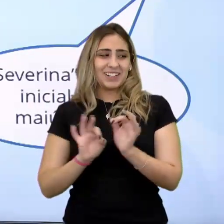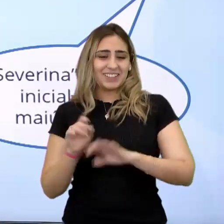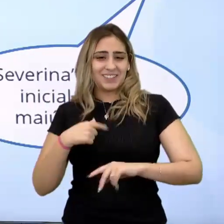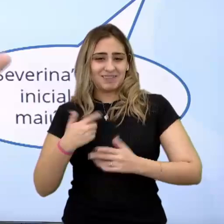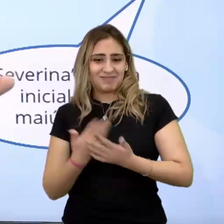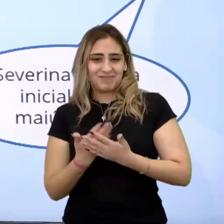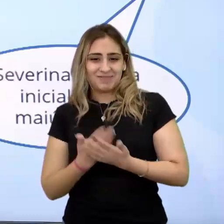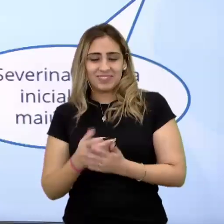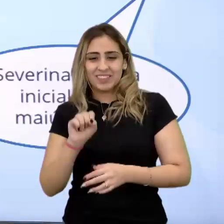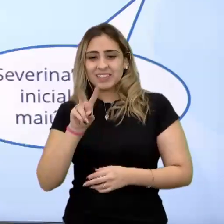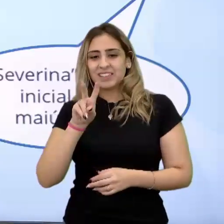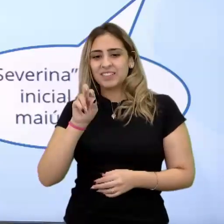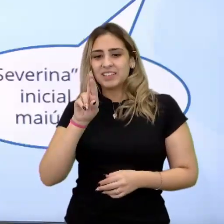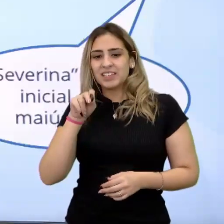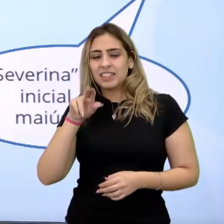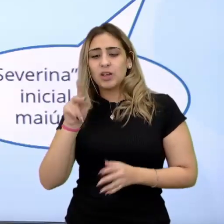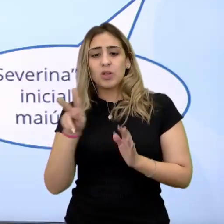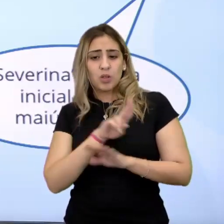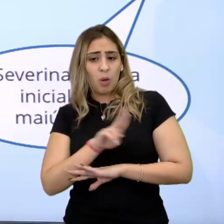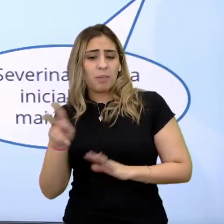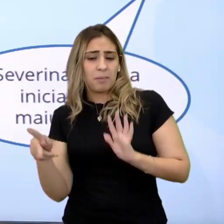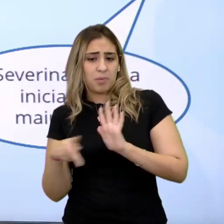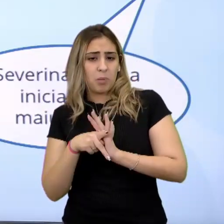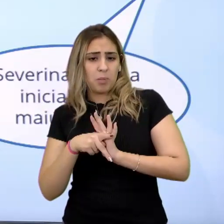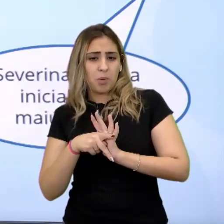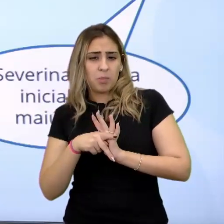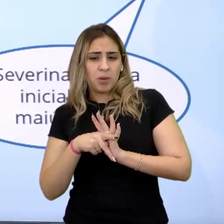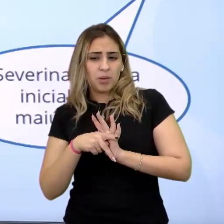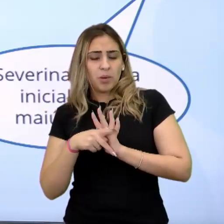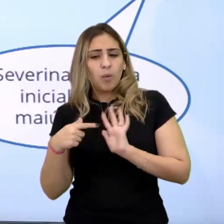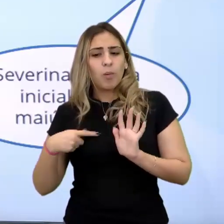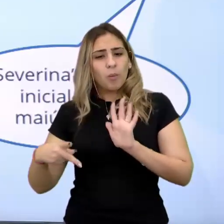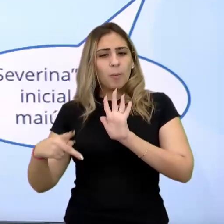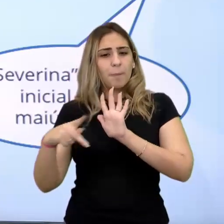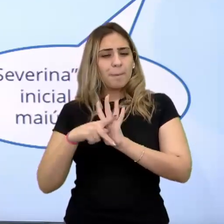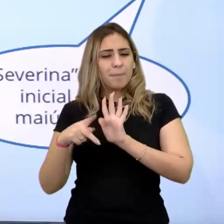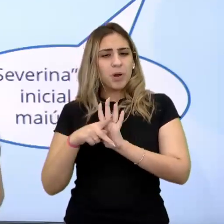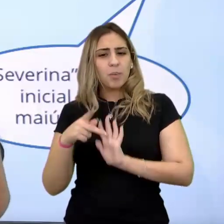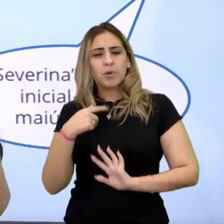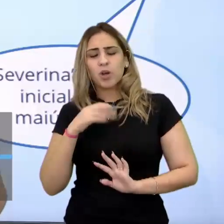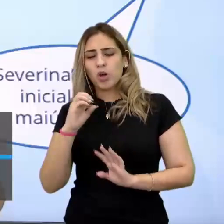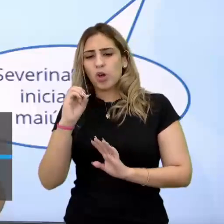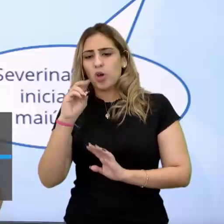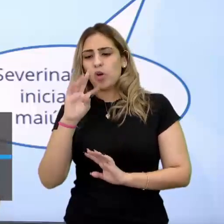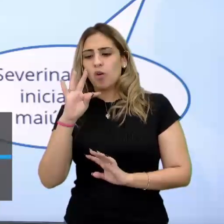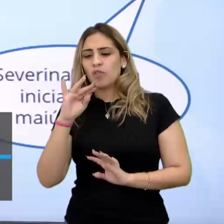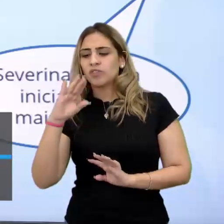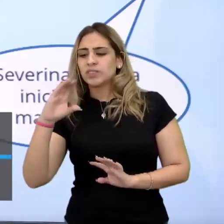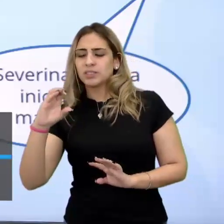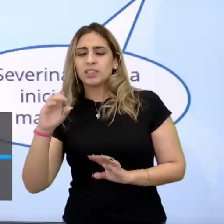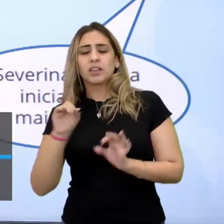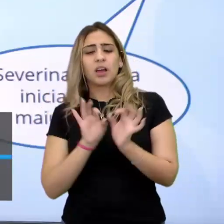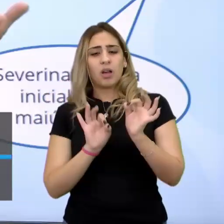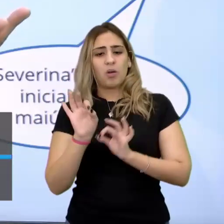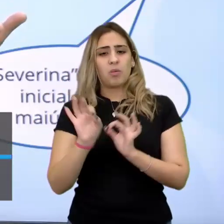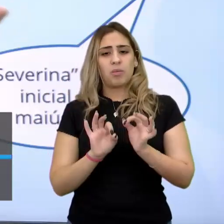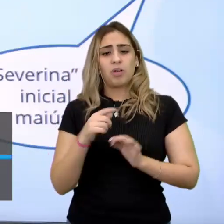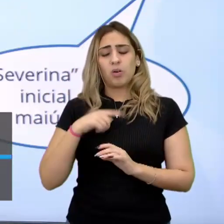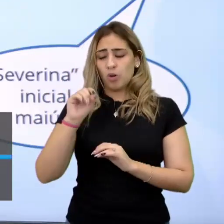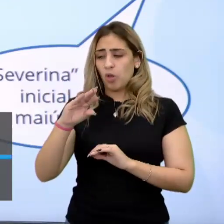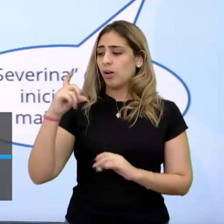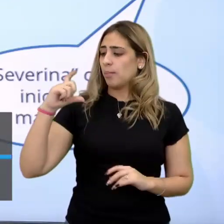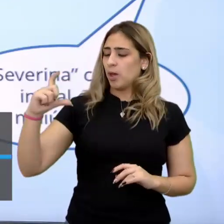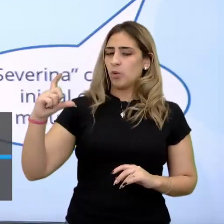aula, Severina é um nome próprio. E o próprio Office, ele corrige, né? O programa, ele corrige, coloca em